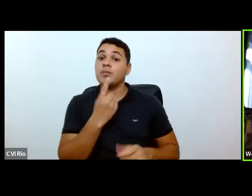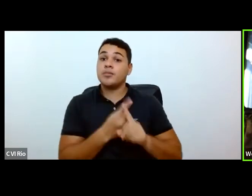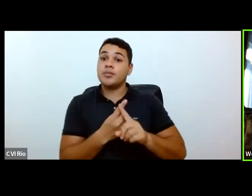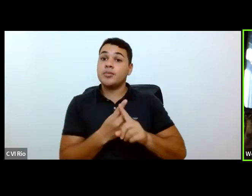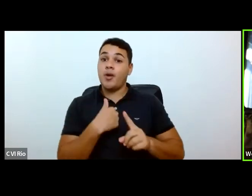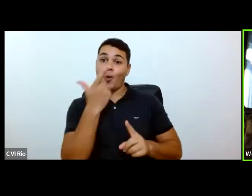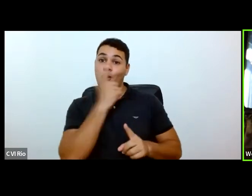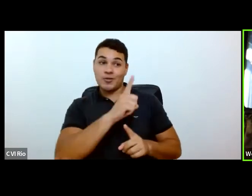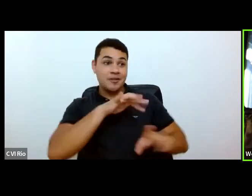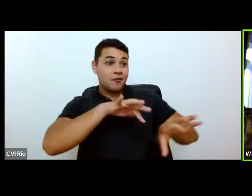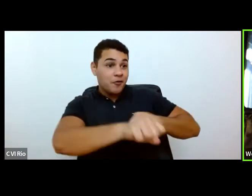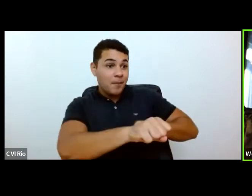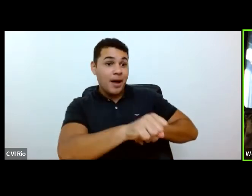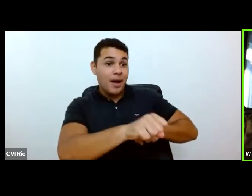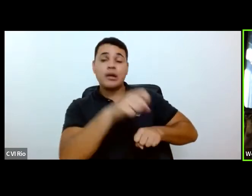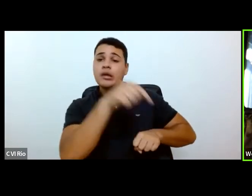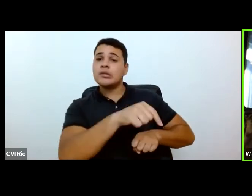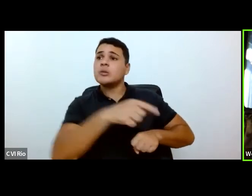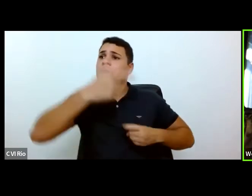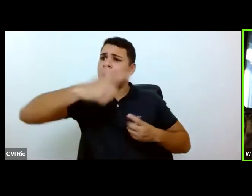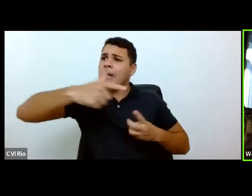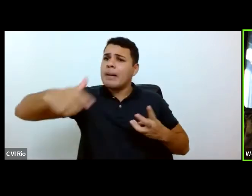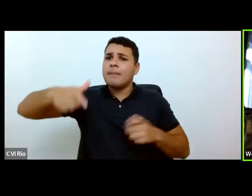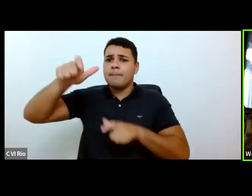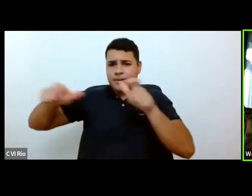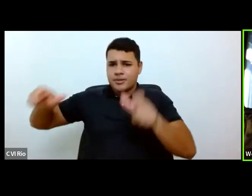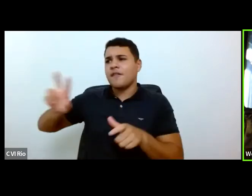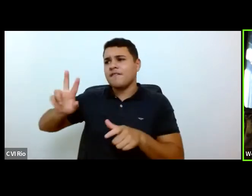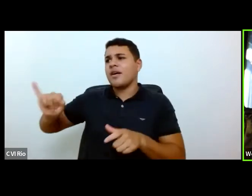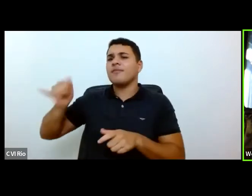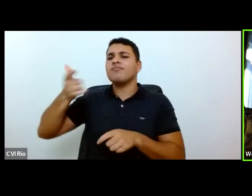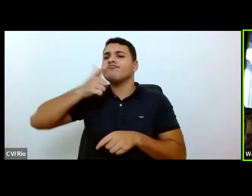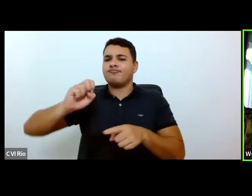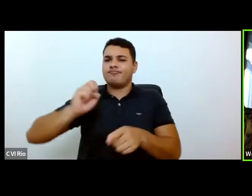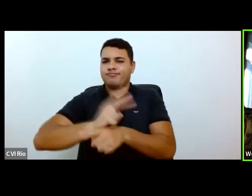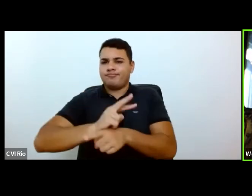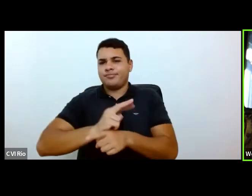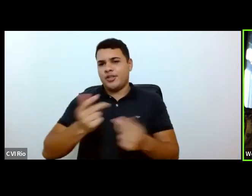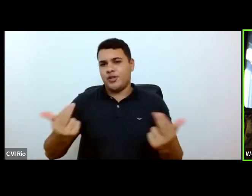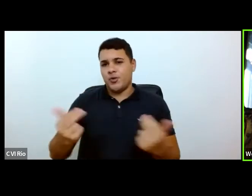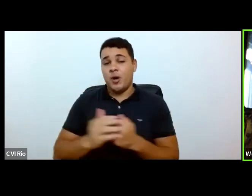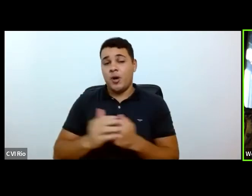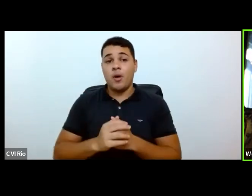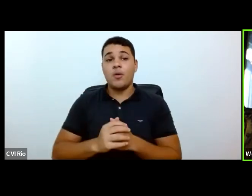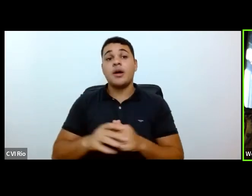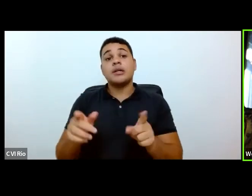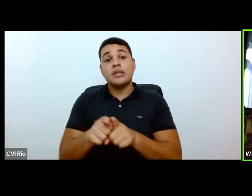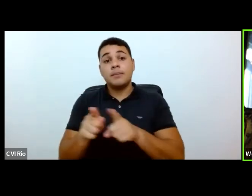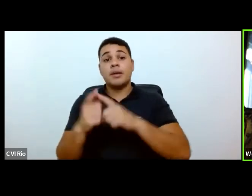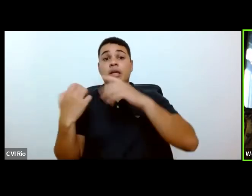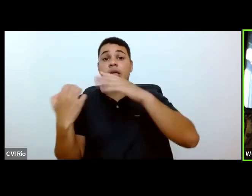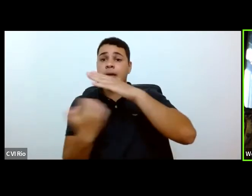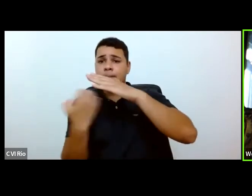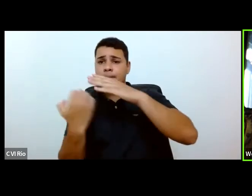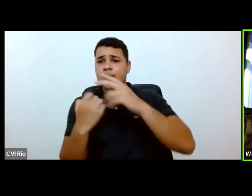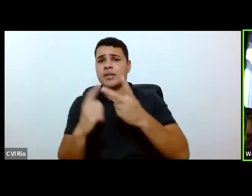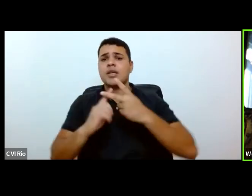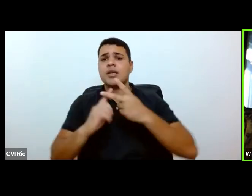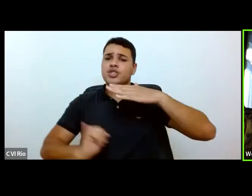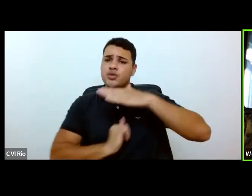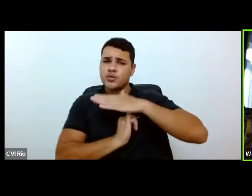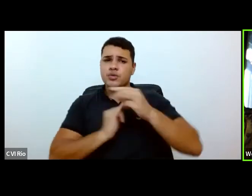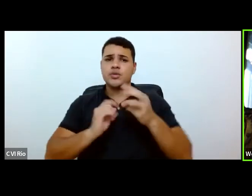trans. Acredito que empresas, editais de fomento de cultura, empresas, corporações, instituições,